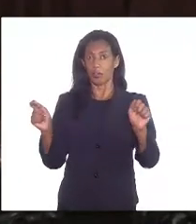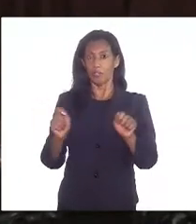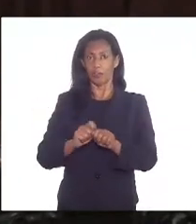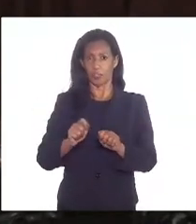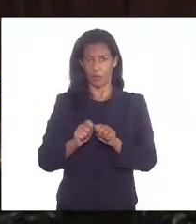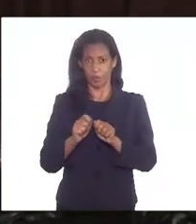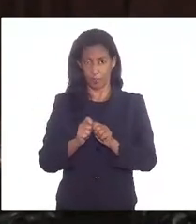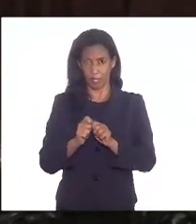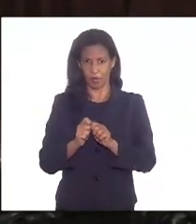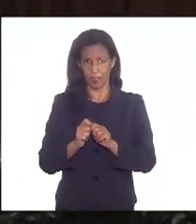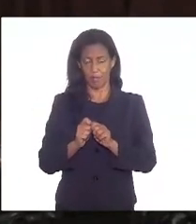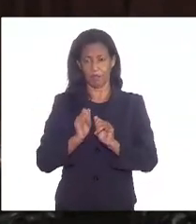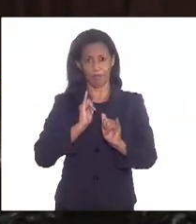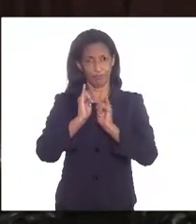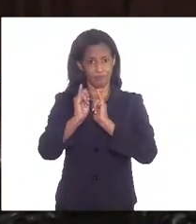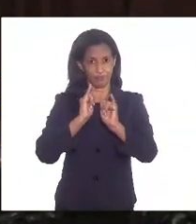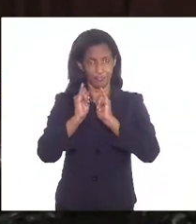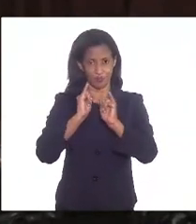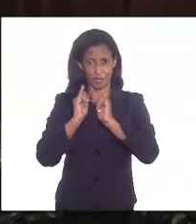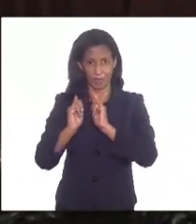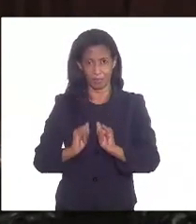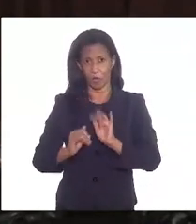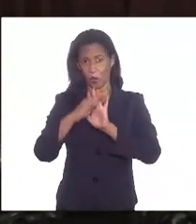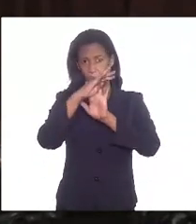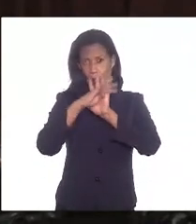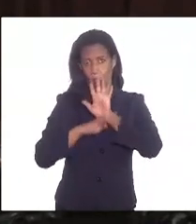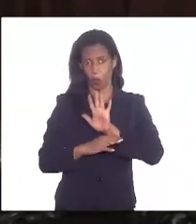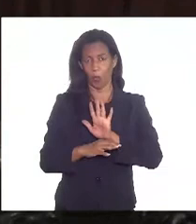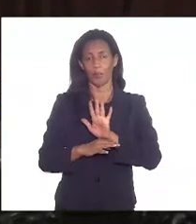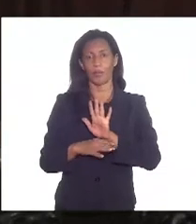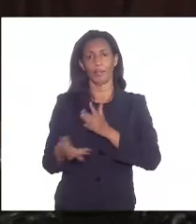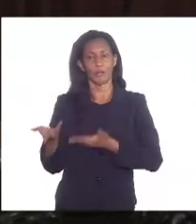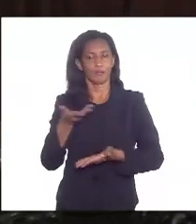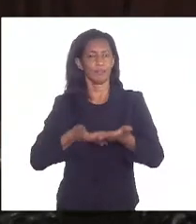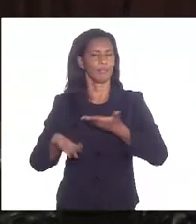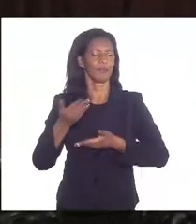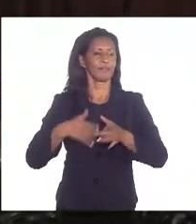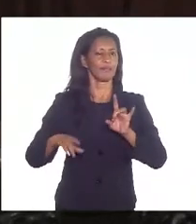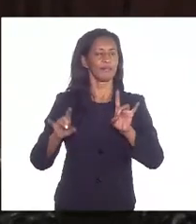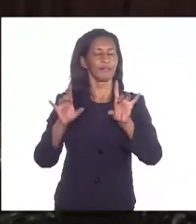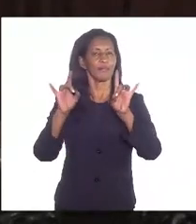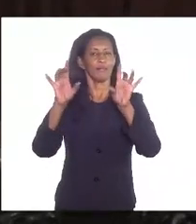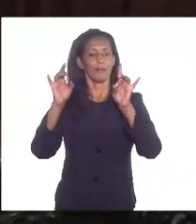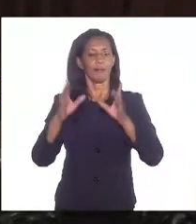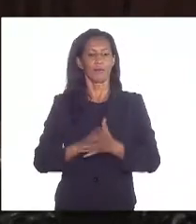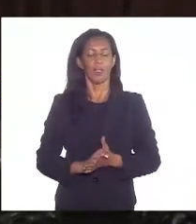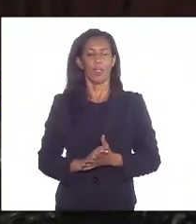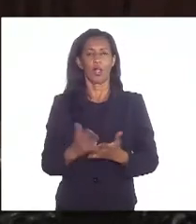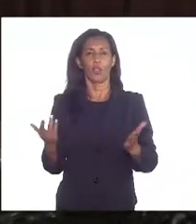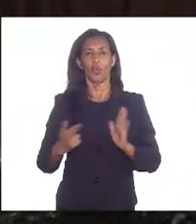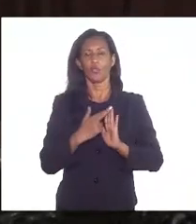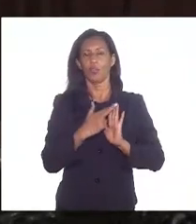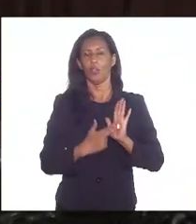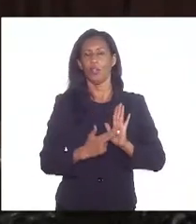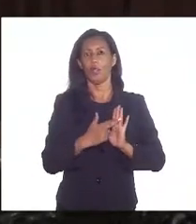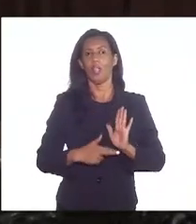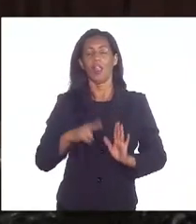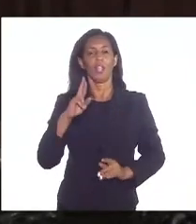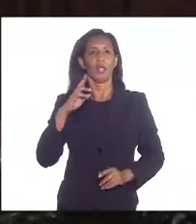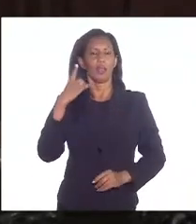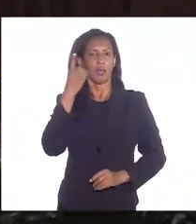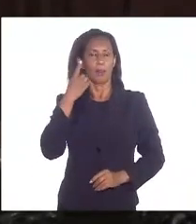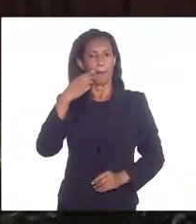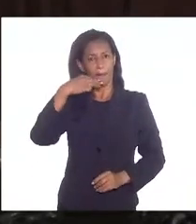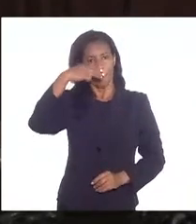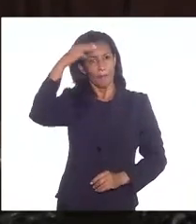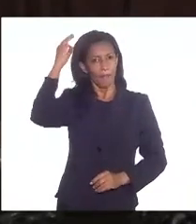os repasses dessas participações especiais. Nosso relator, deputado Márcio